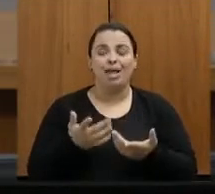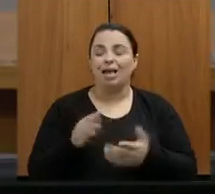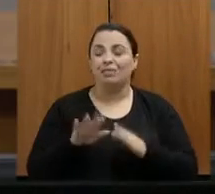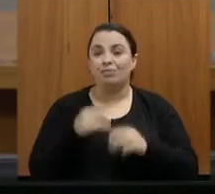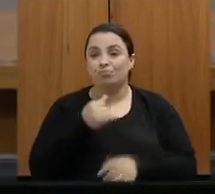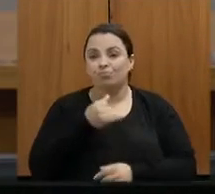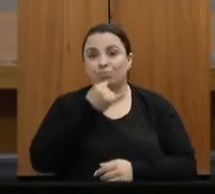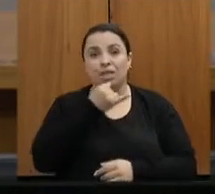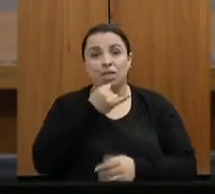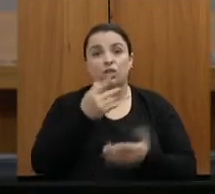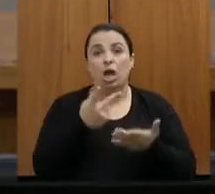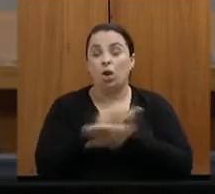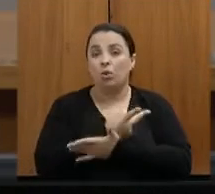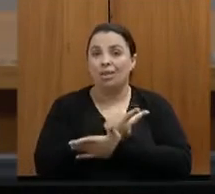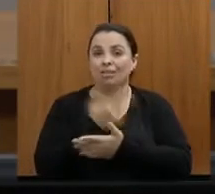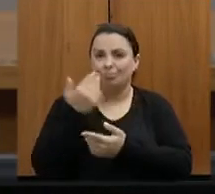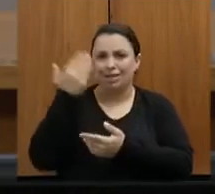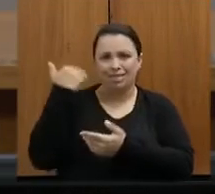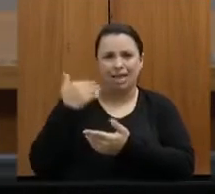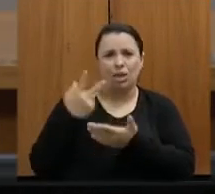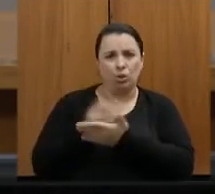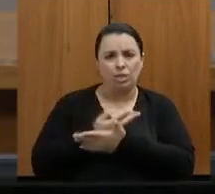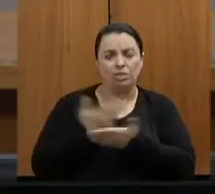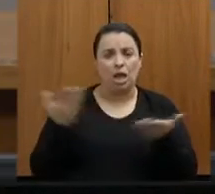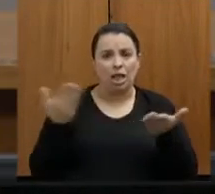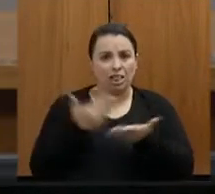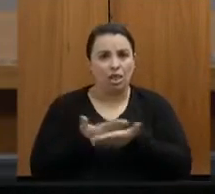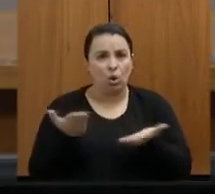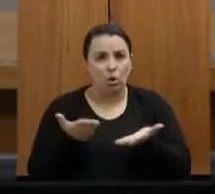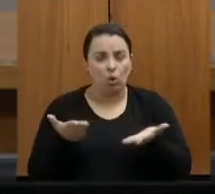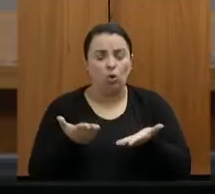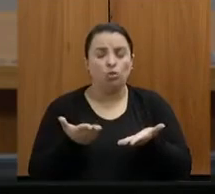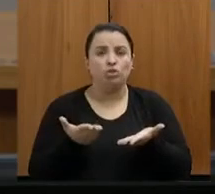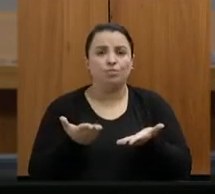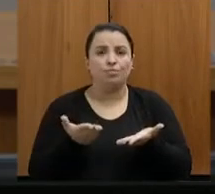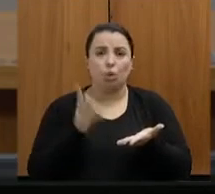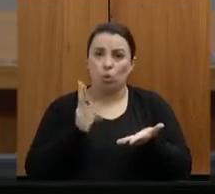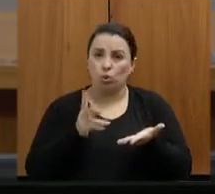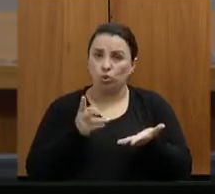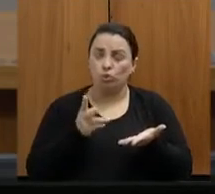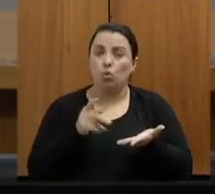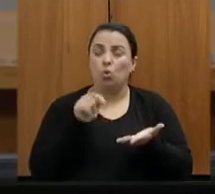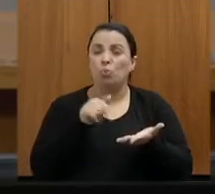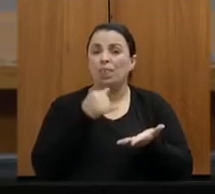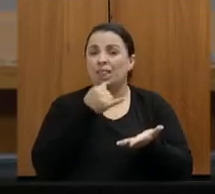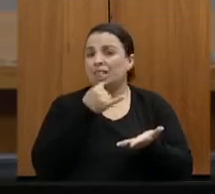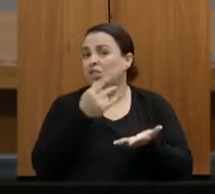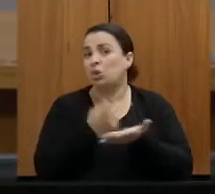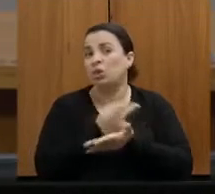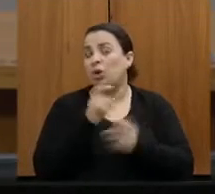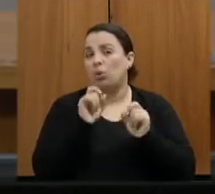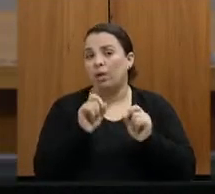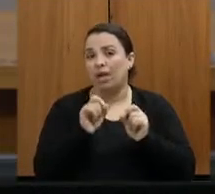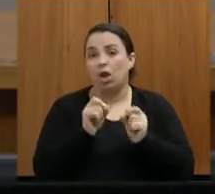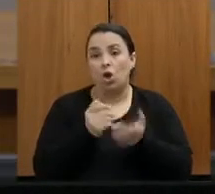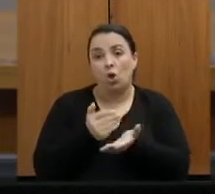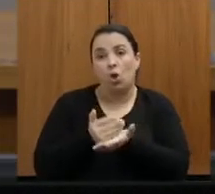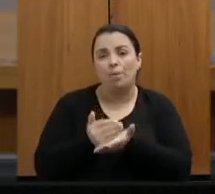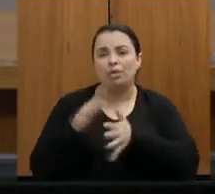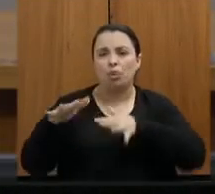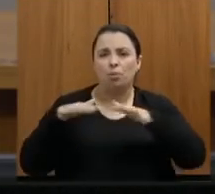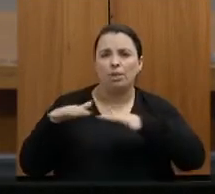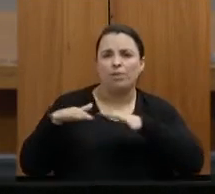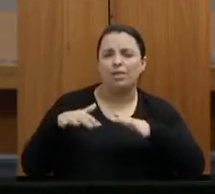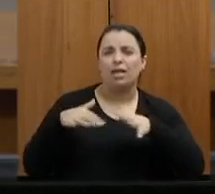aconteceram e acontecem ainda na titulação fundiária, na titulação de propriedade, é o início de movimentação,